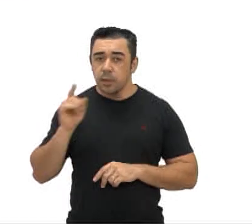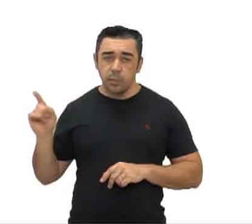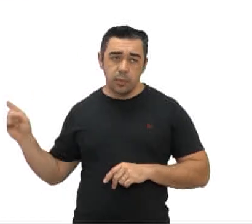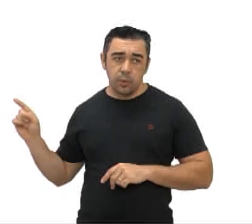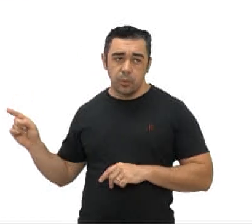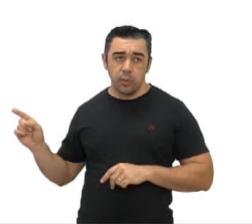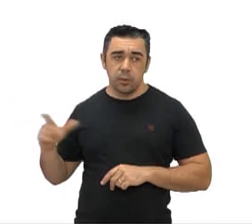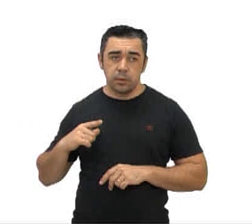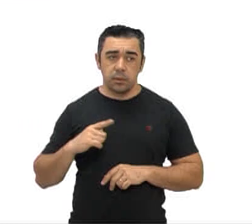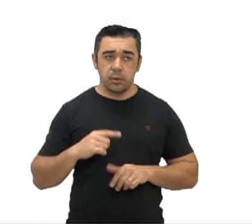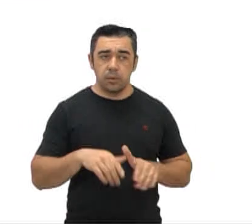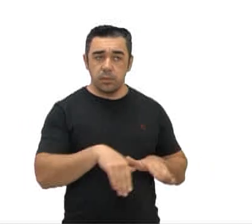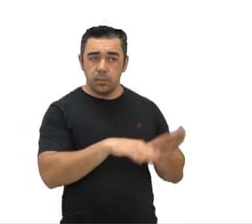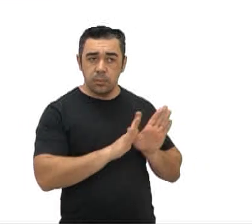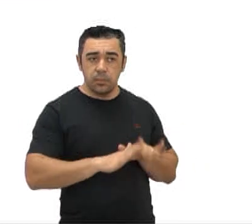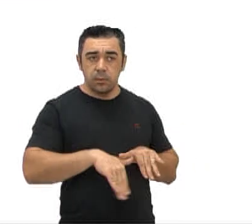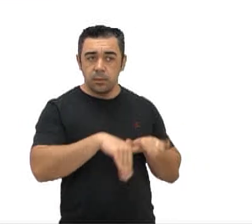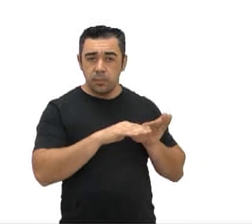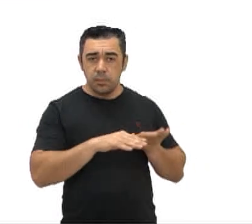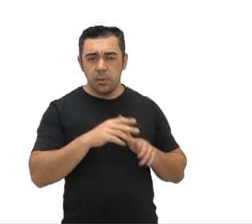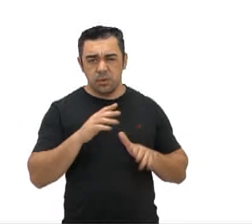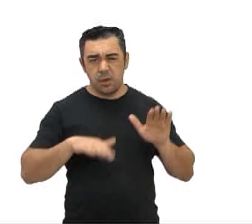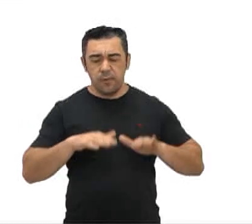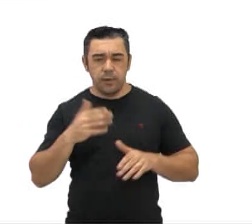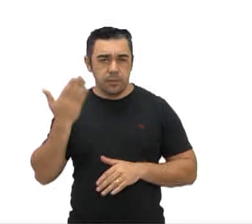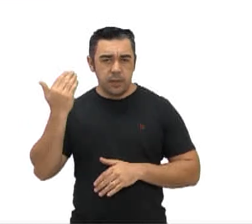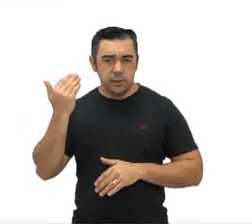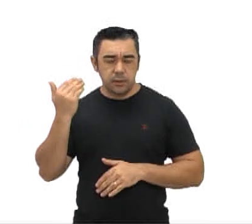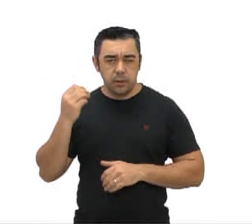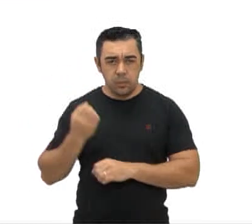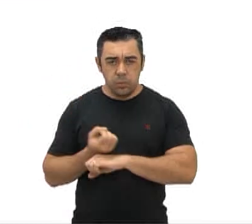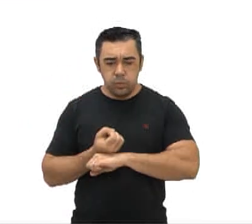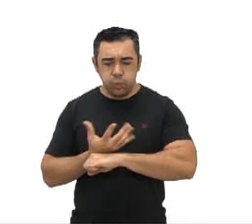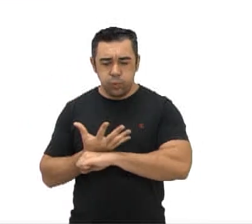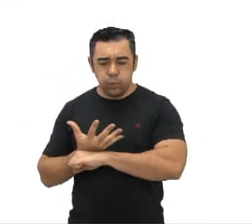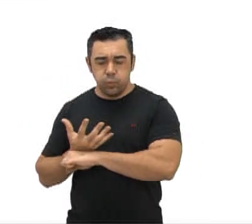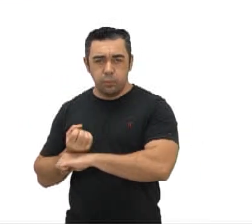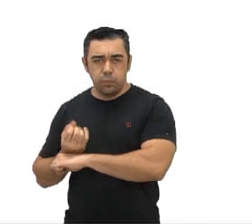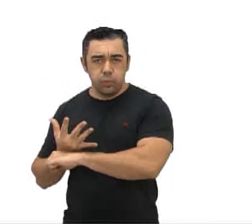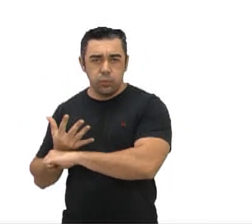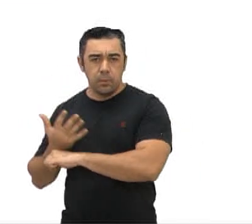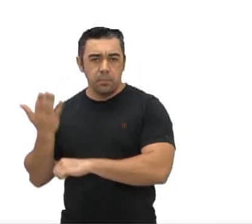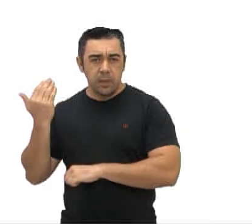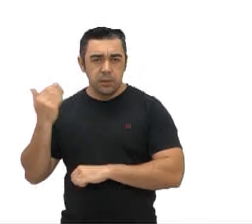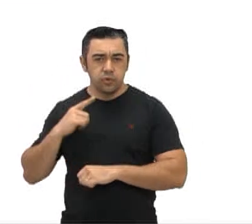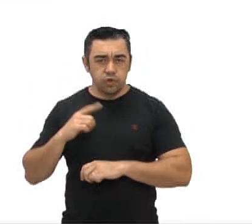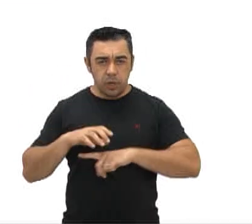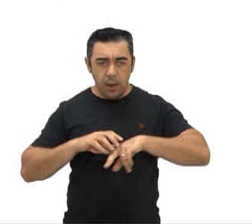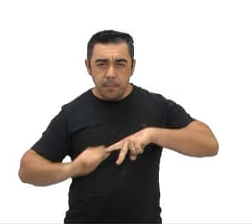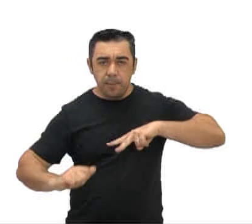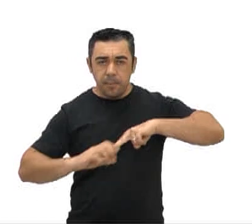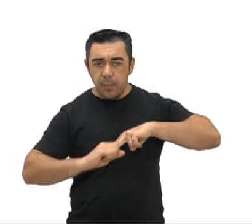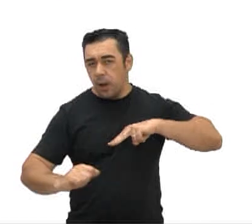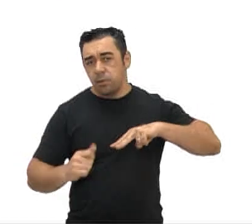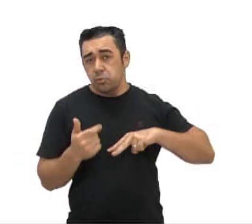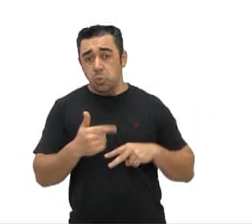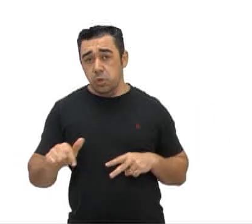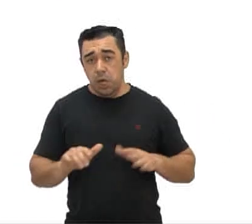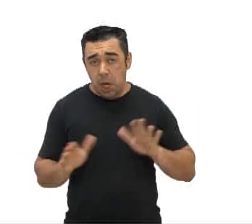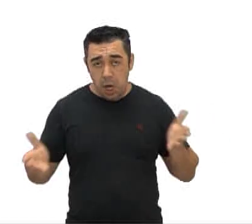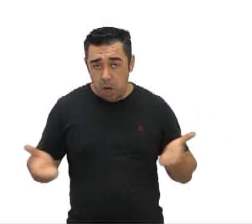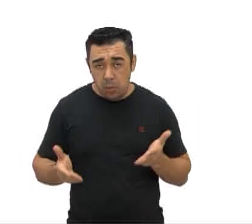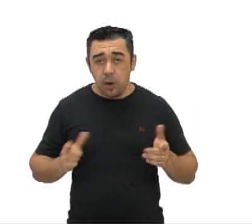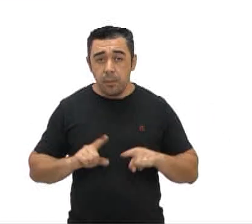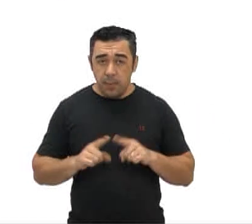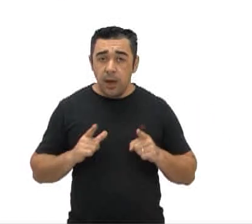exemplo dos ossos ali das patas traseiras da baleia. Ela já não tem mais essa estrutura, já não tem mais essas patas, mas ainda mantém ali o